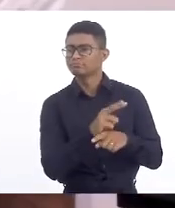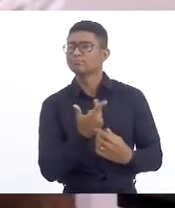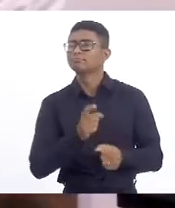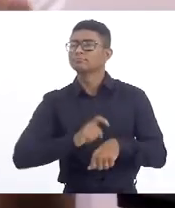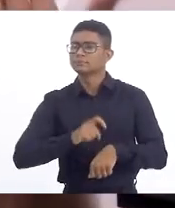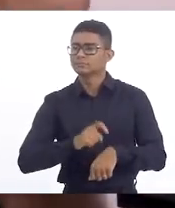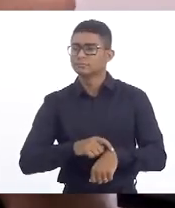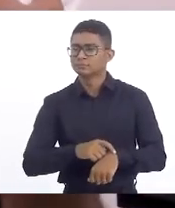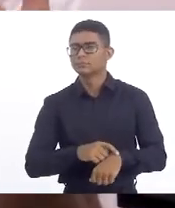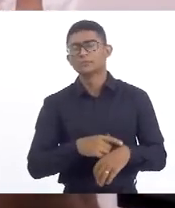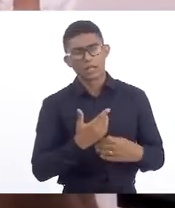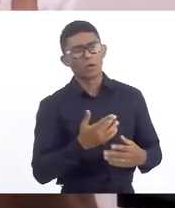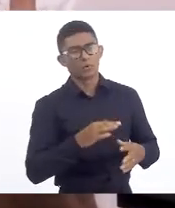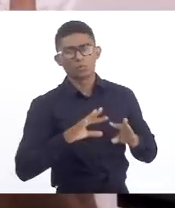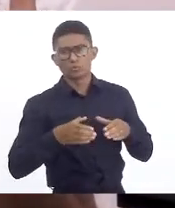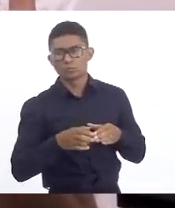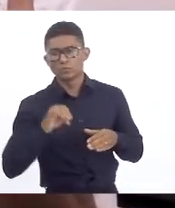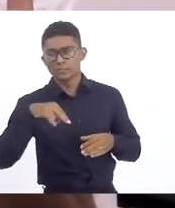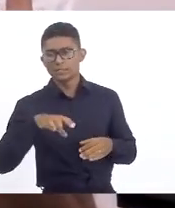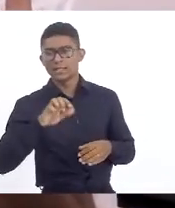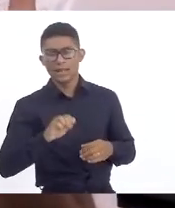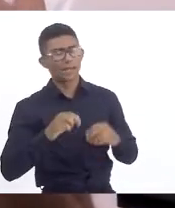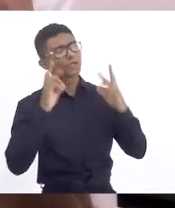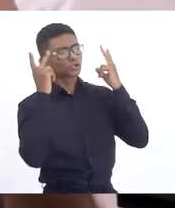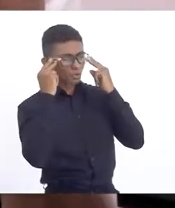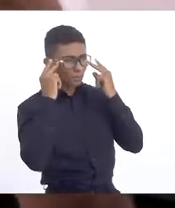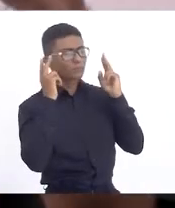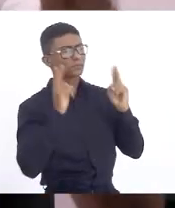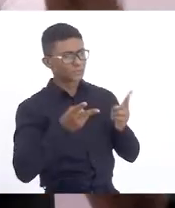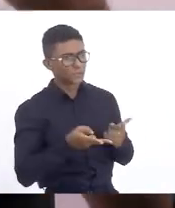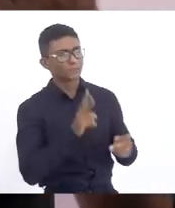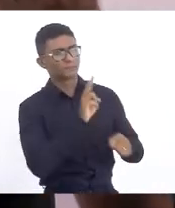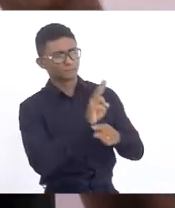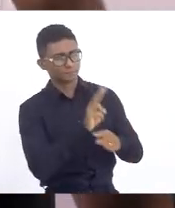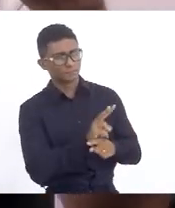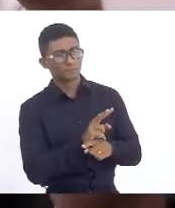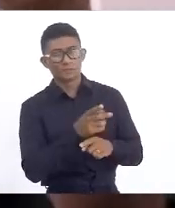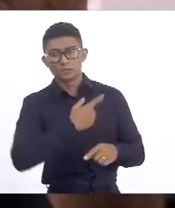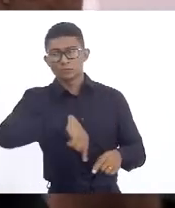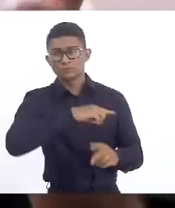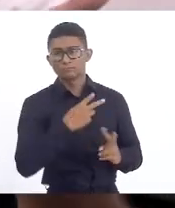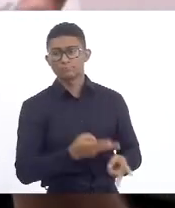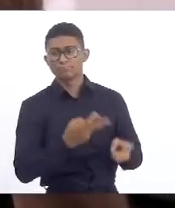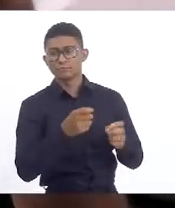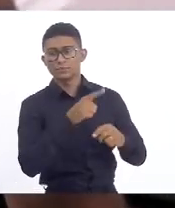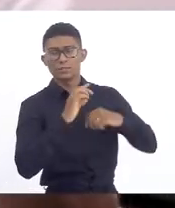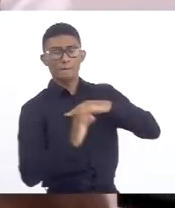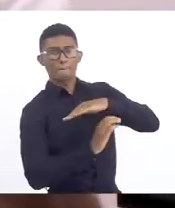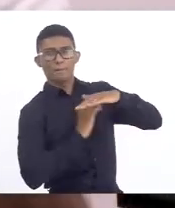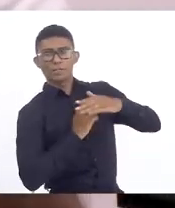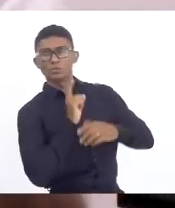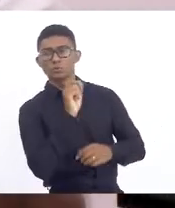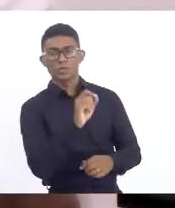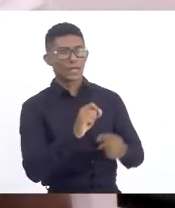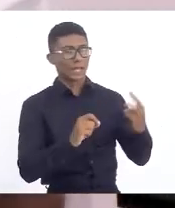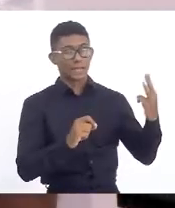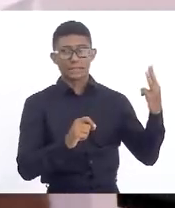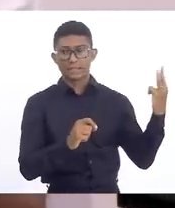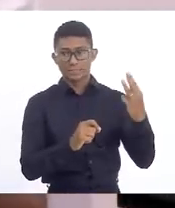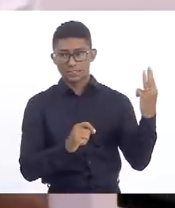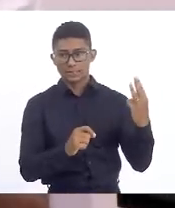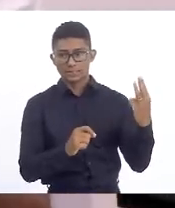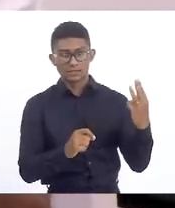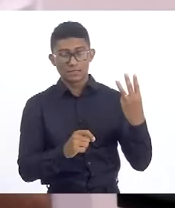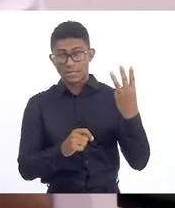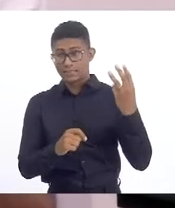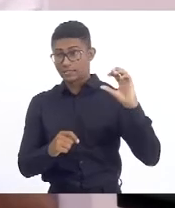acontece normalmente pela equipe do INEA. O que nós percebemos é que das 33 empresas, 33 era licenciada pela Prefeitura de